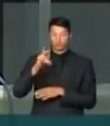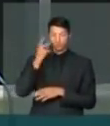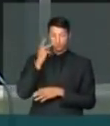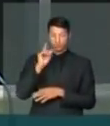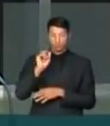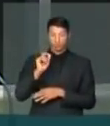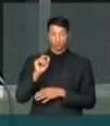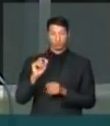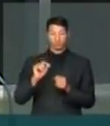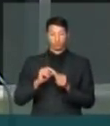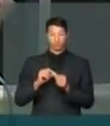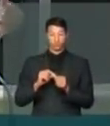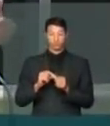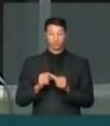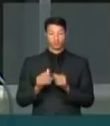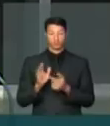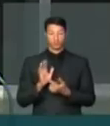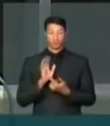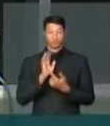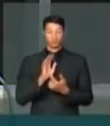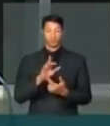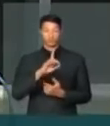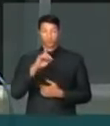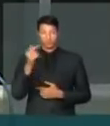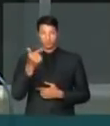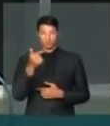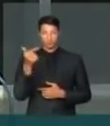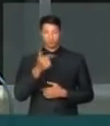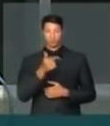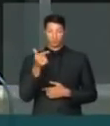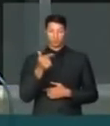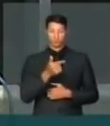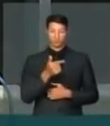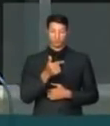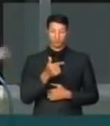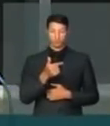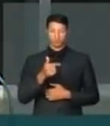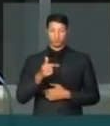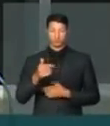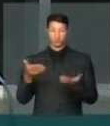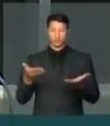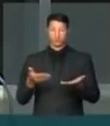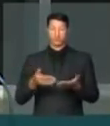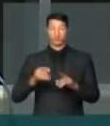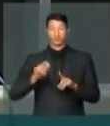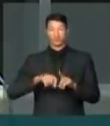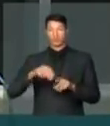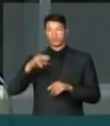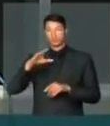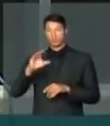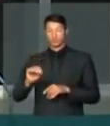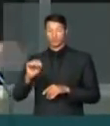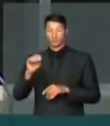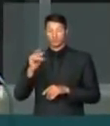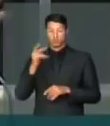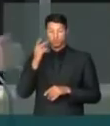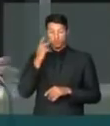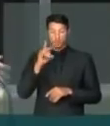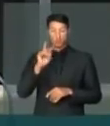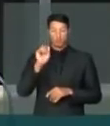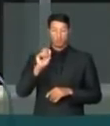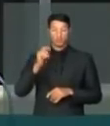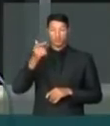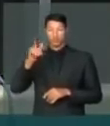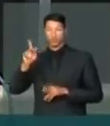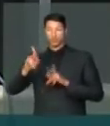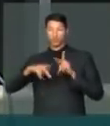que fosse mostrado no dia 22, agora passado, para que os outros